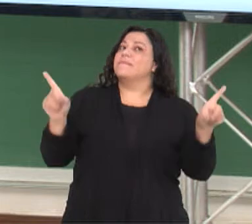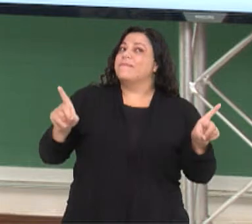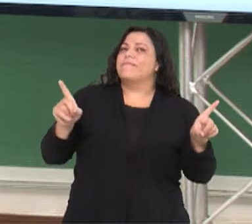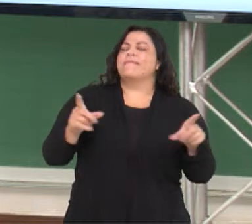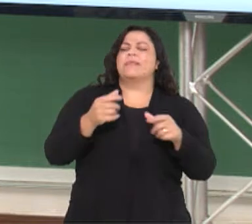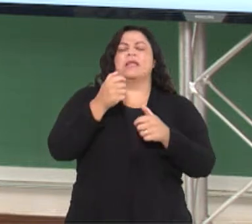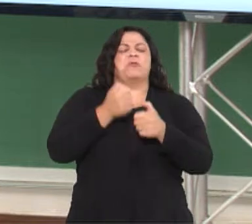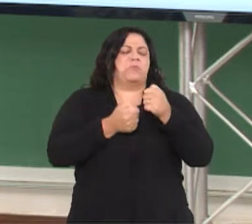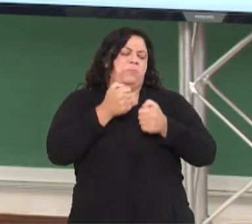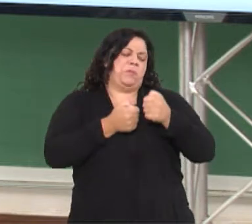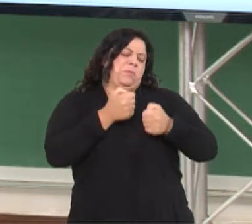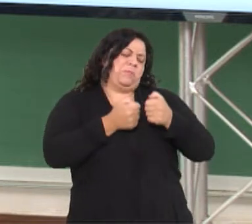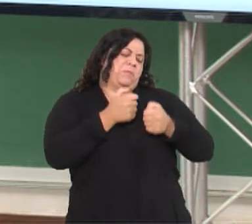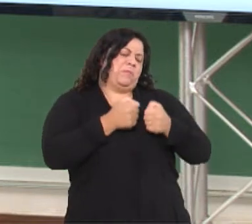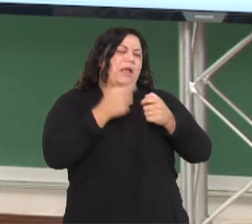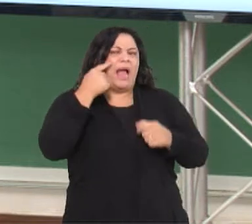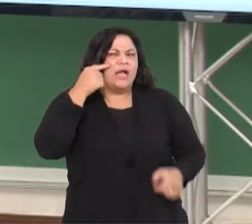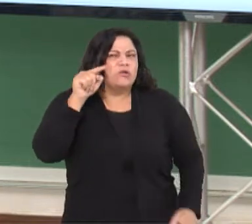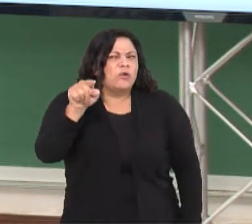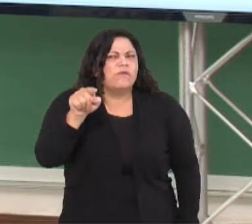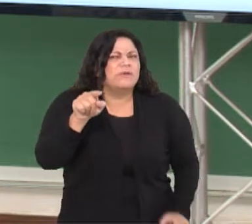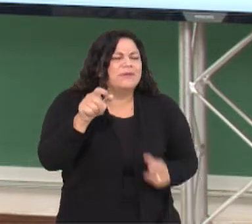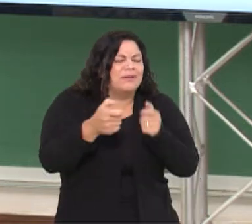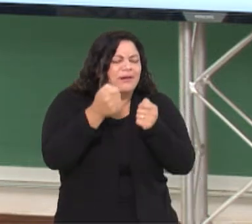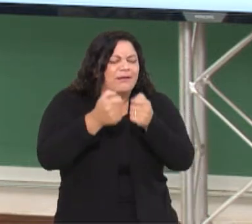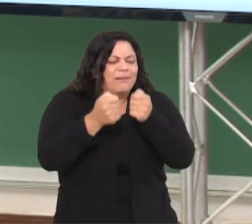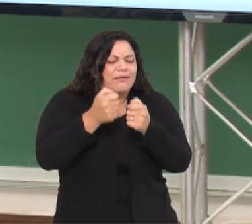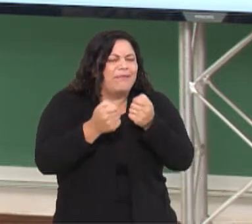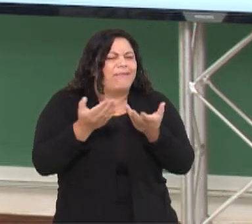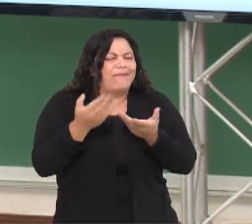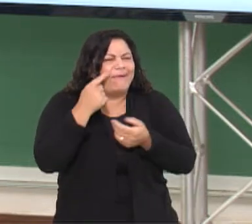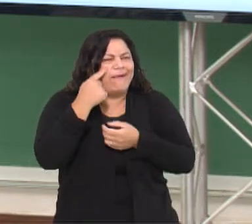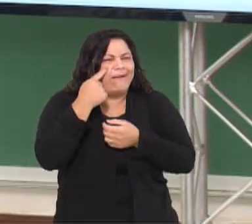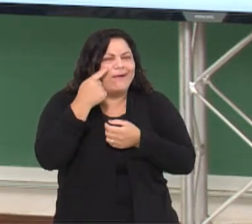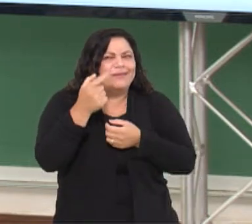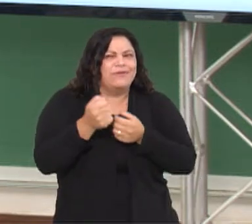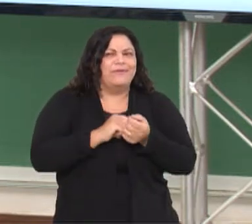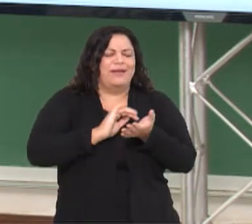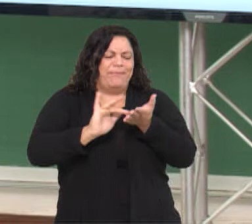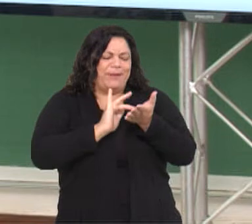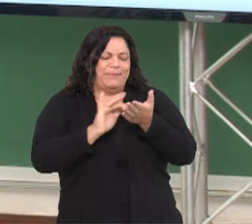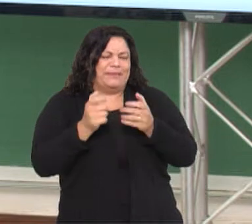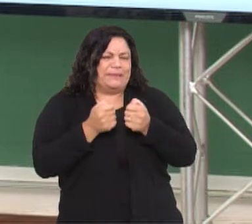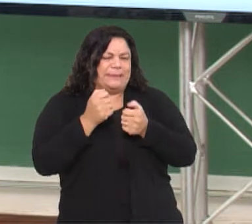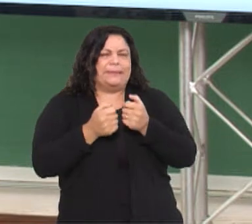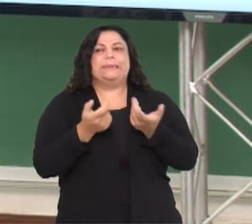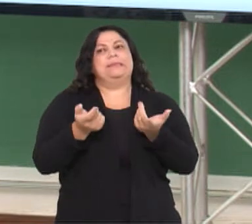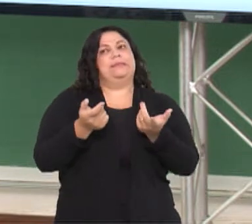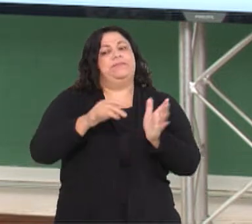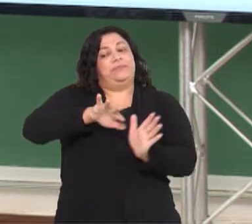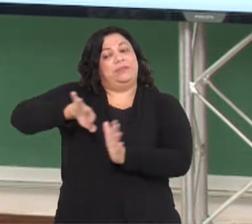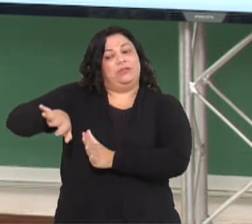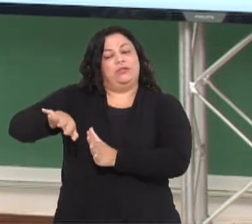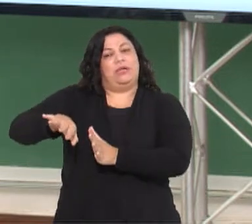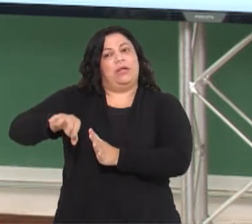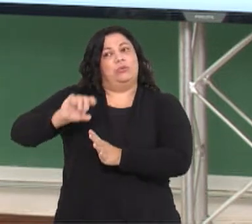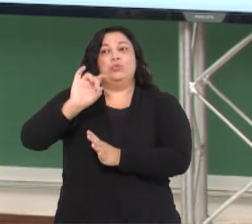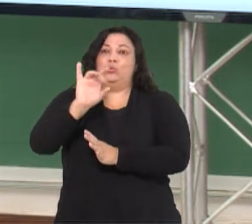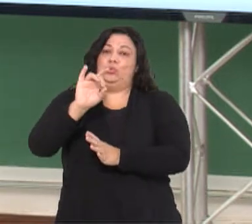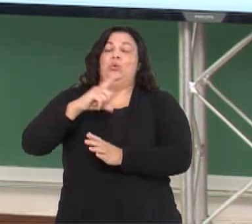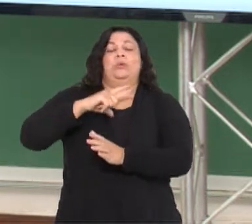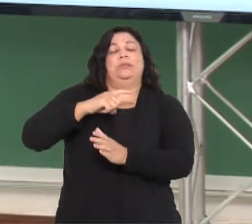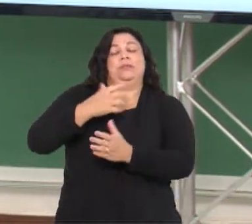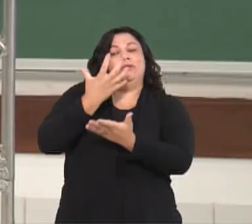no celular, eu tô vendo isso. Deixa o celular de lado, a menos que você esteja no aplicativo. Aí você